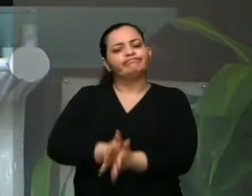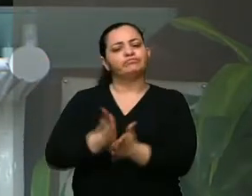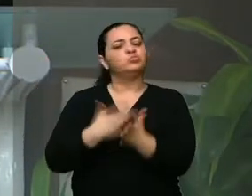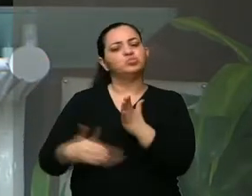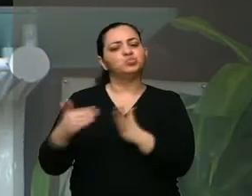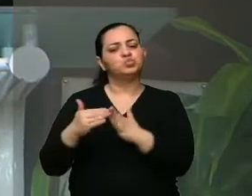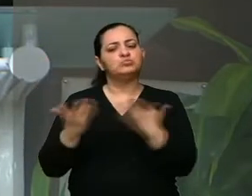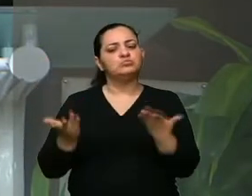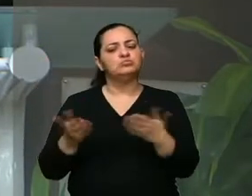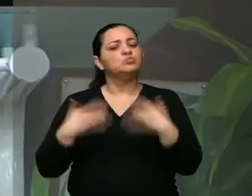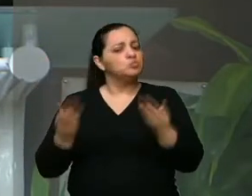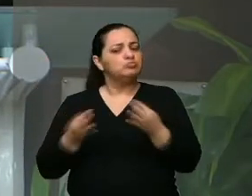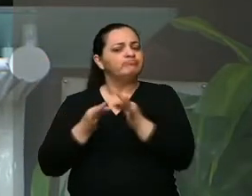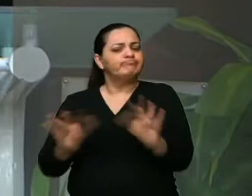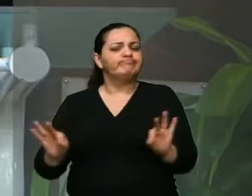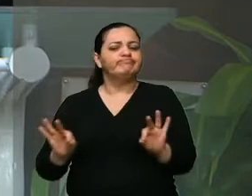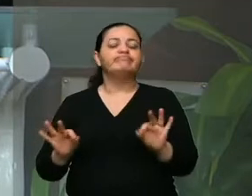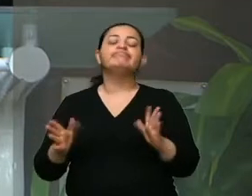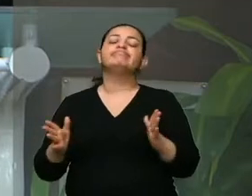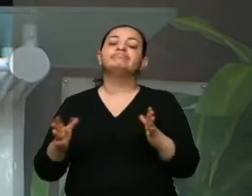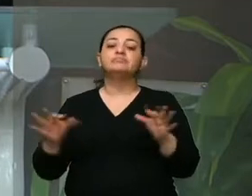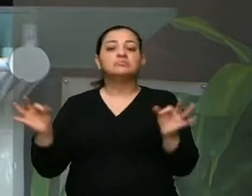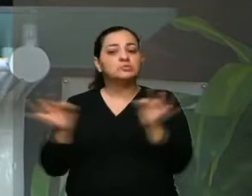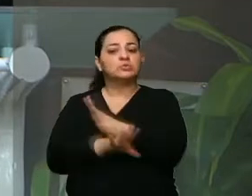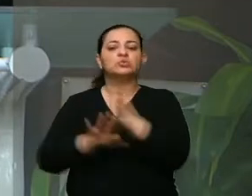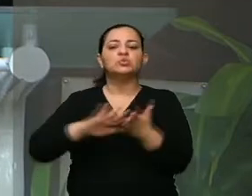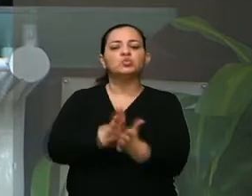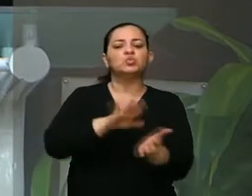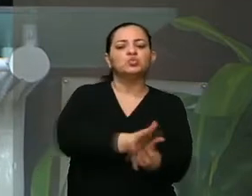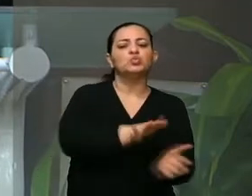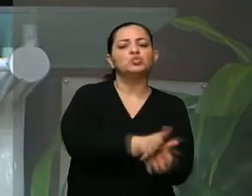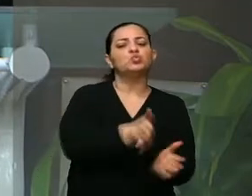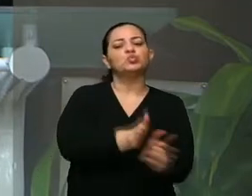ea simplesmente matar